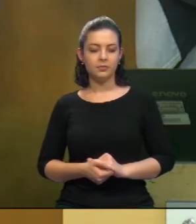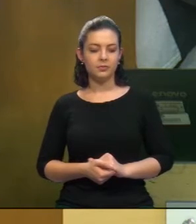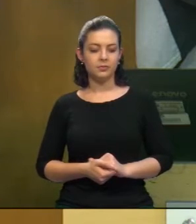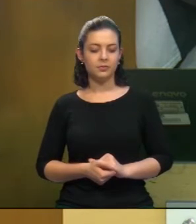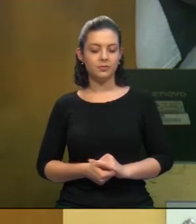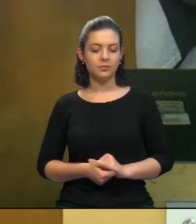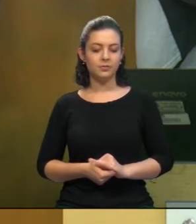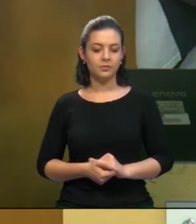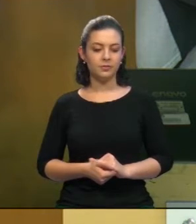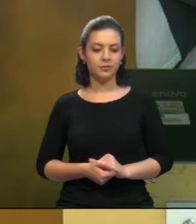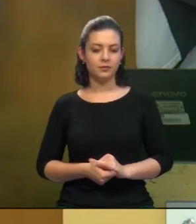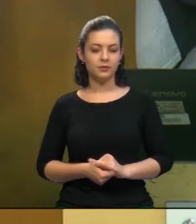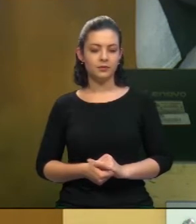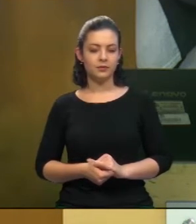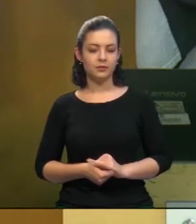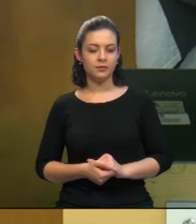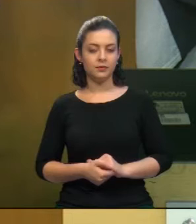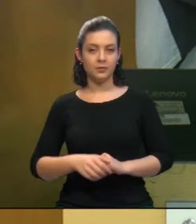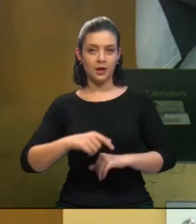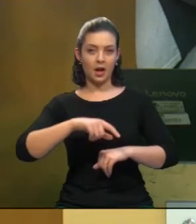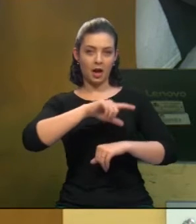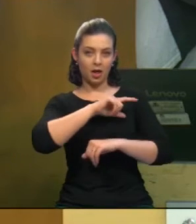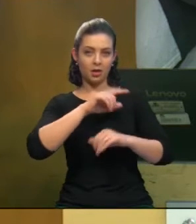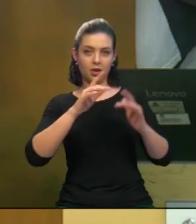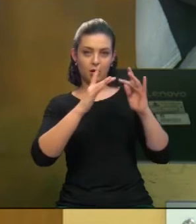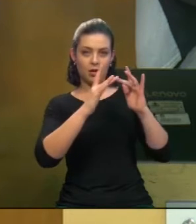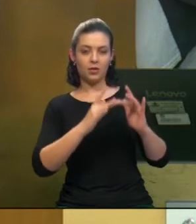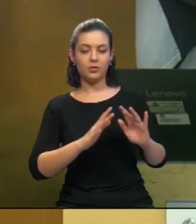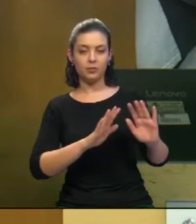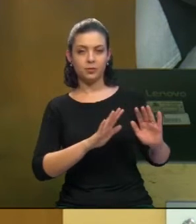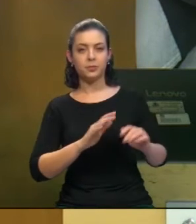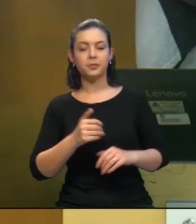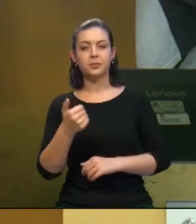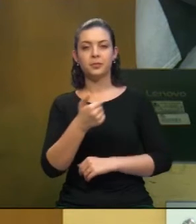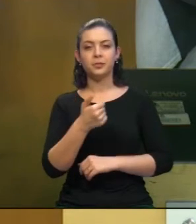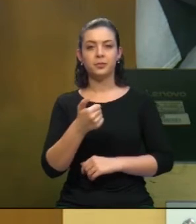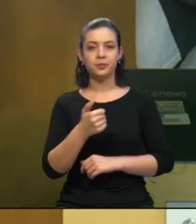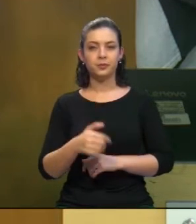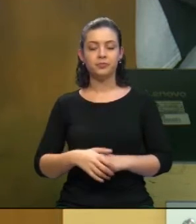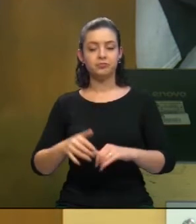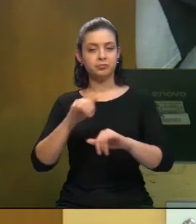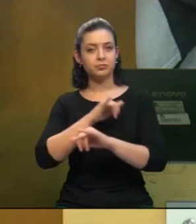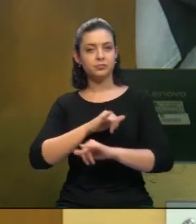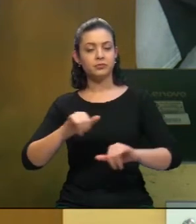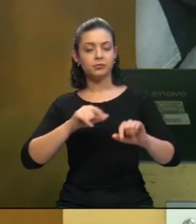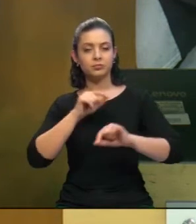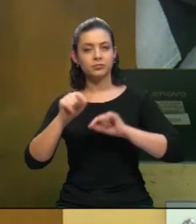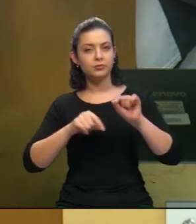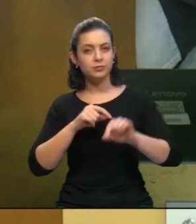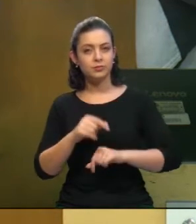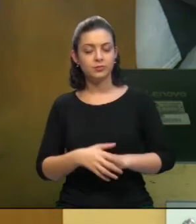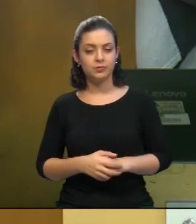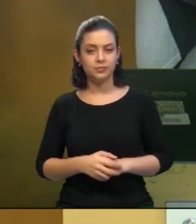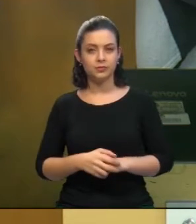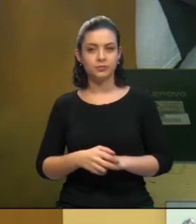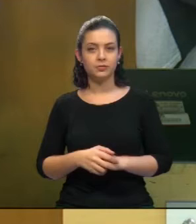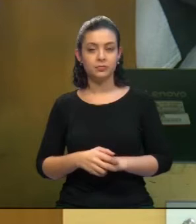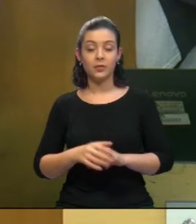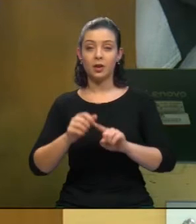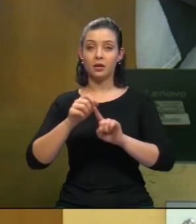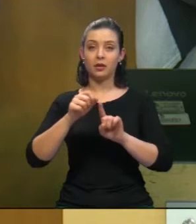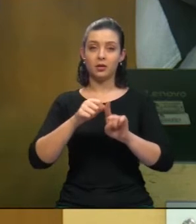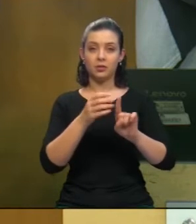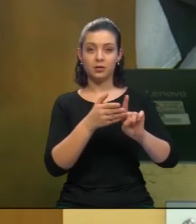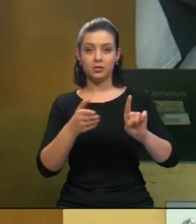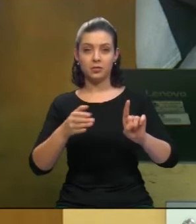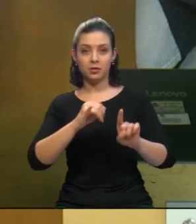e aqui é antes de deixar os meus contato eu quero lhe dizer para os municípios da nossa cidade que esse mês